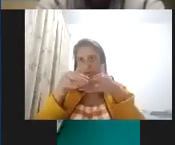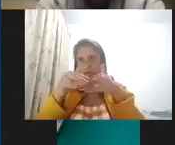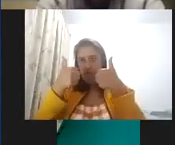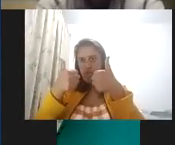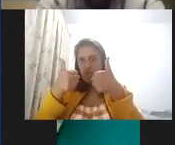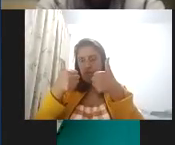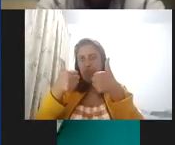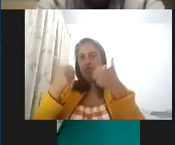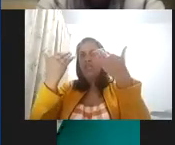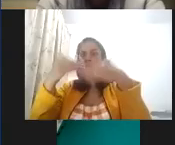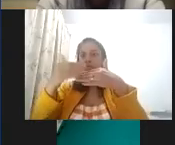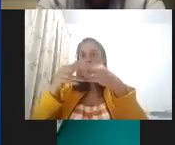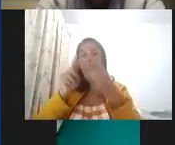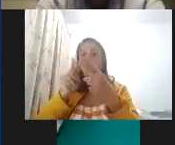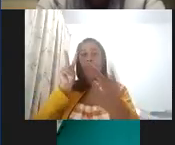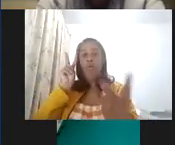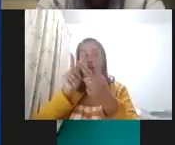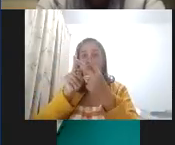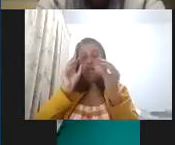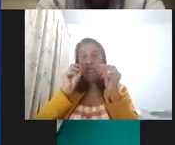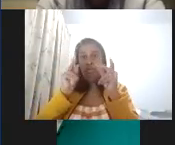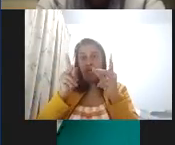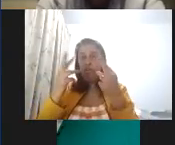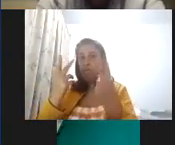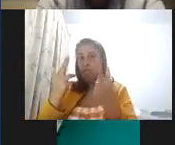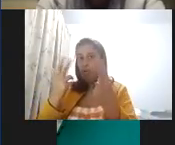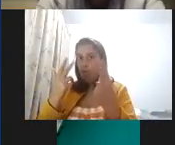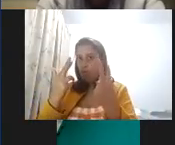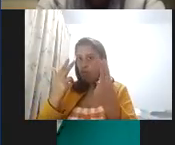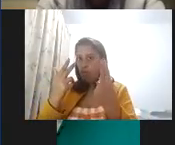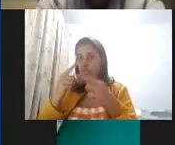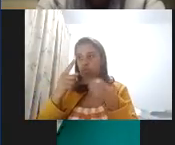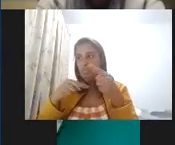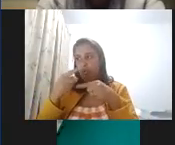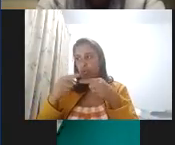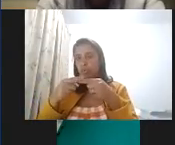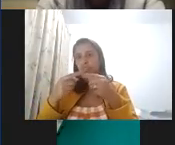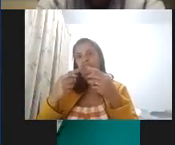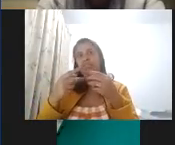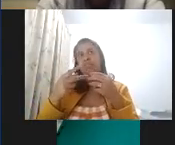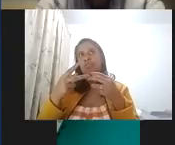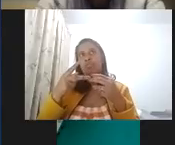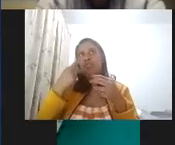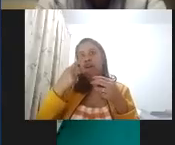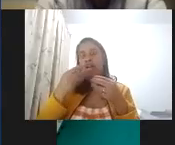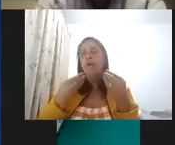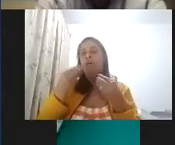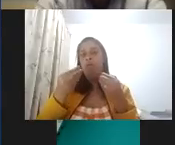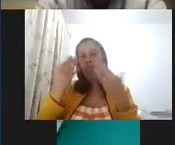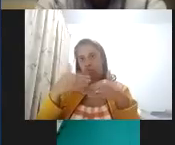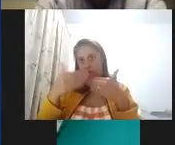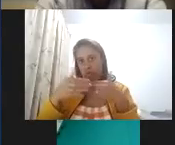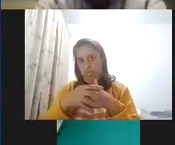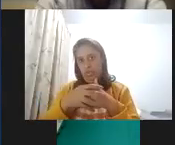ser online também, como a outra, tá bom? Depois eu vou passar os conceitos para vocês aí da nossa prova. Então,